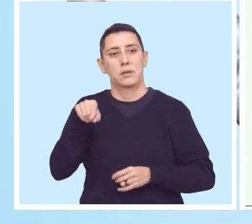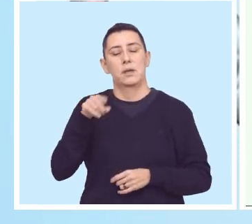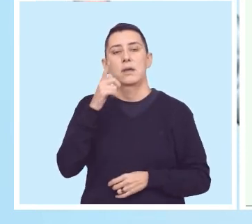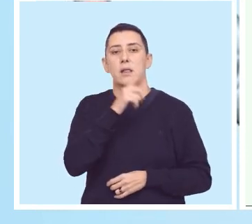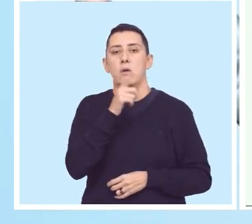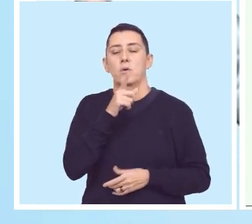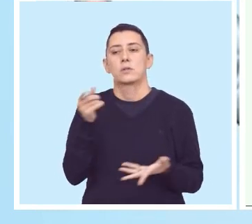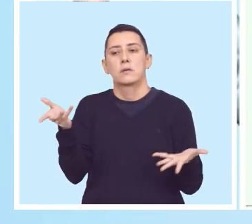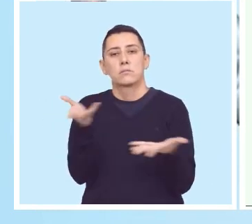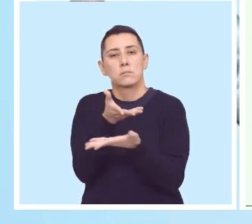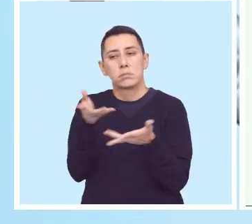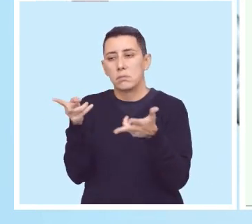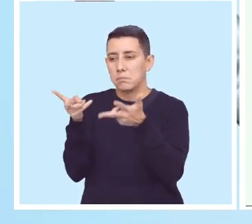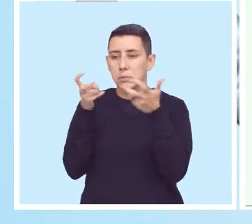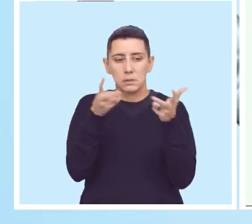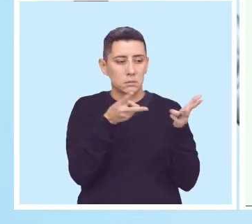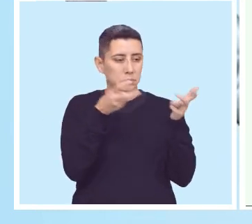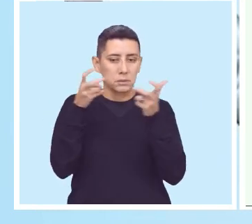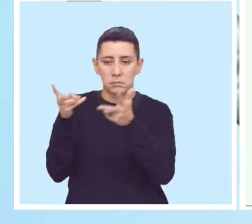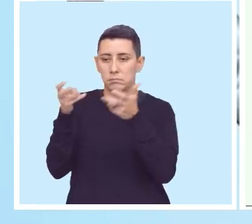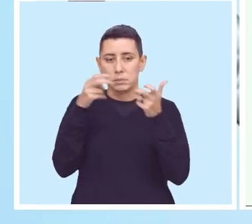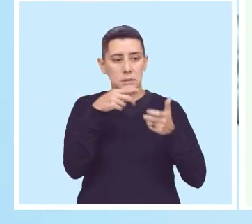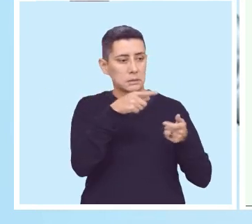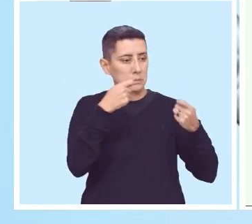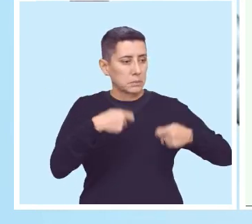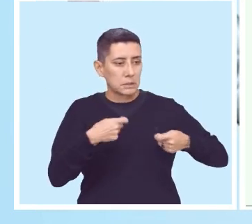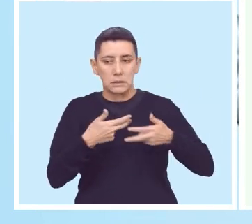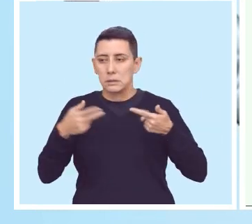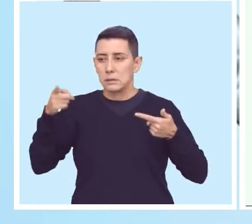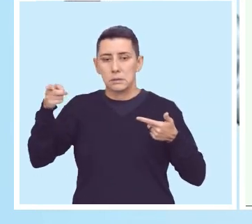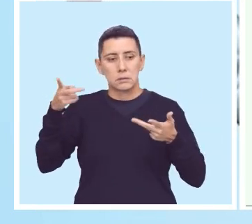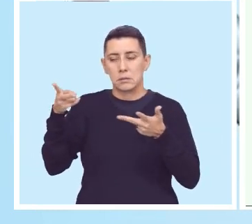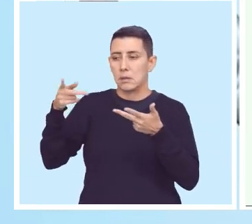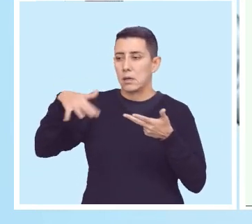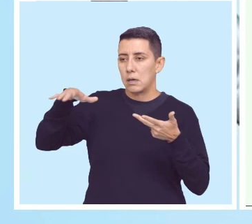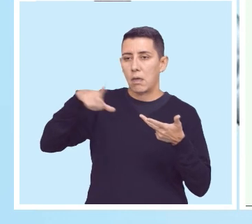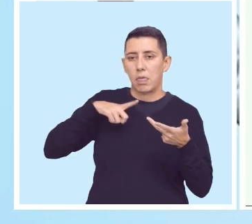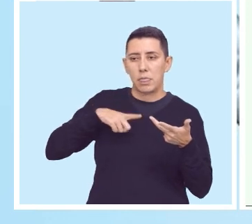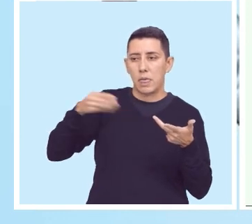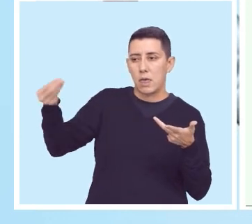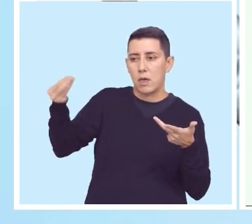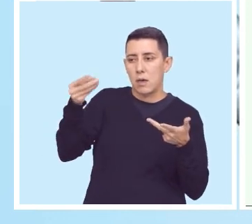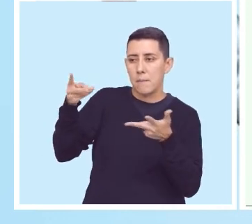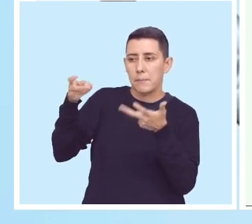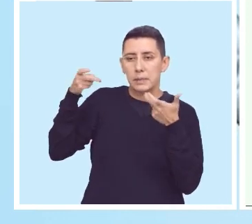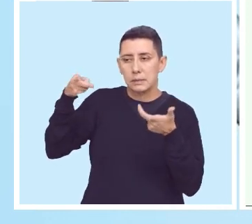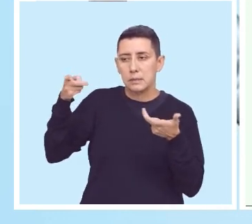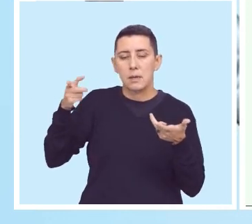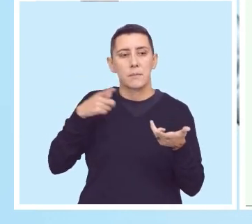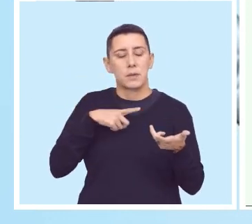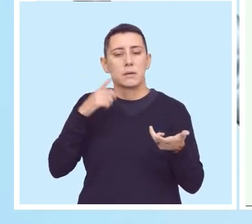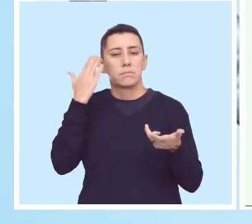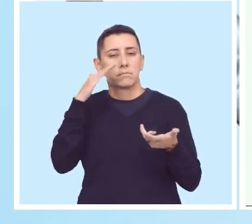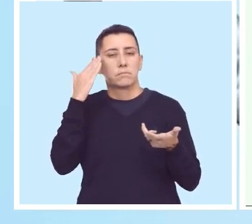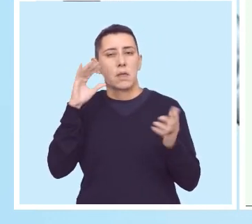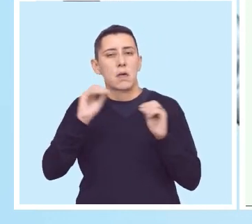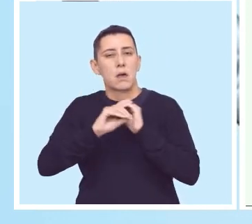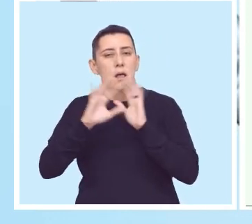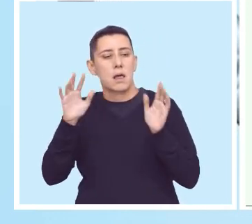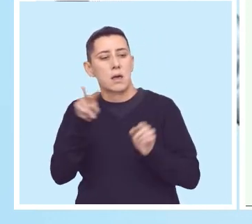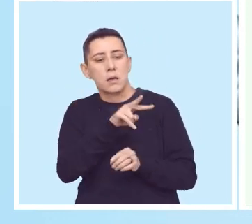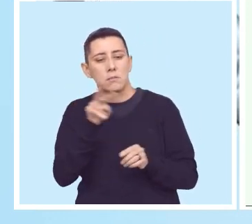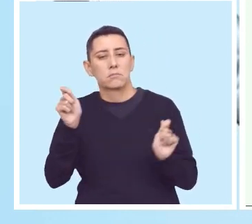consegue perceber a necessidade ali da indústria e consegue perceber e tem um entendimento do que de